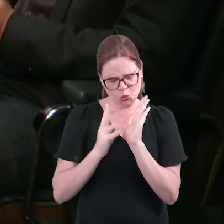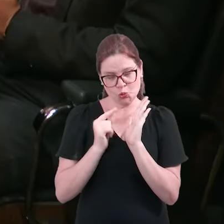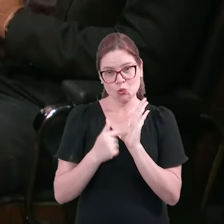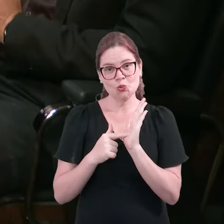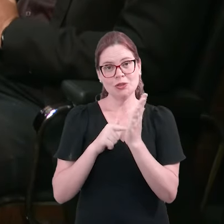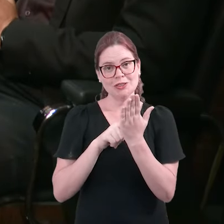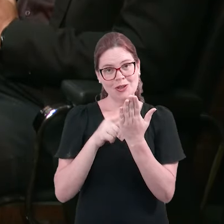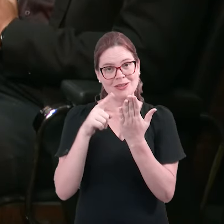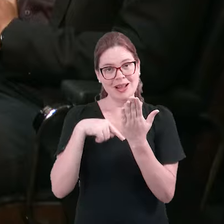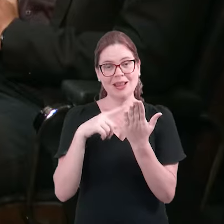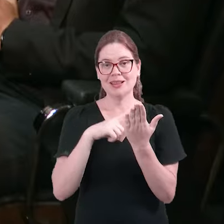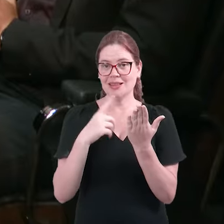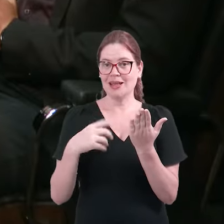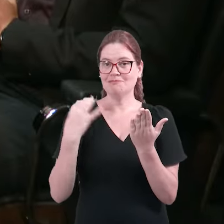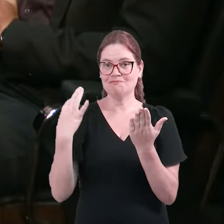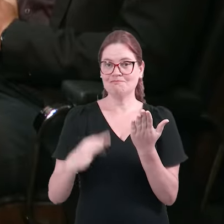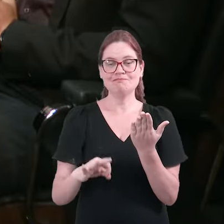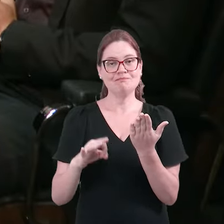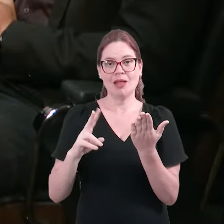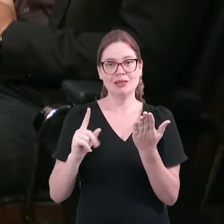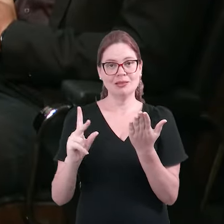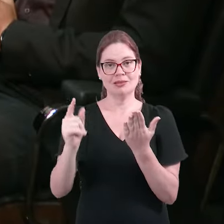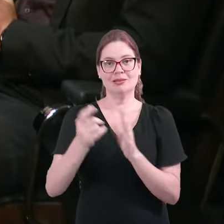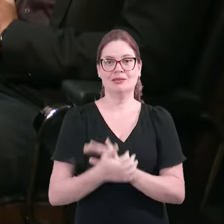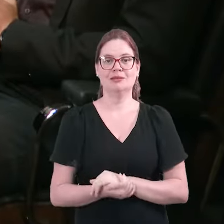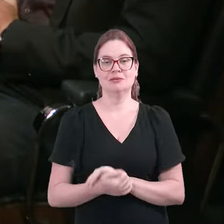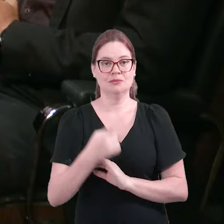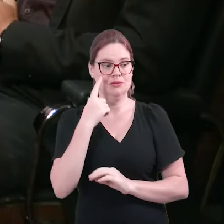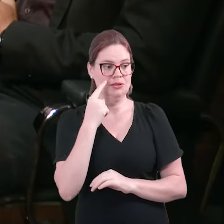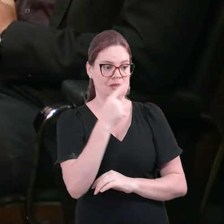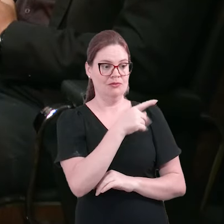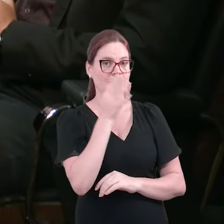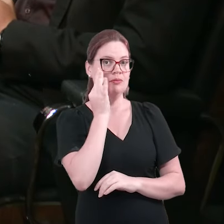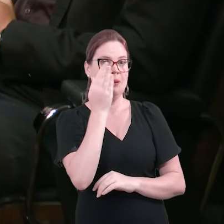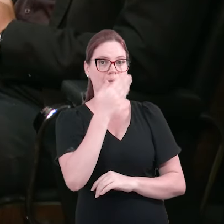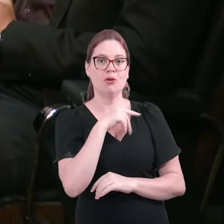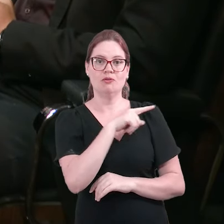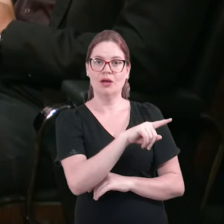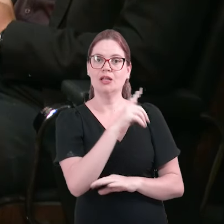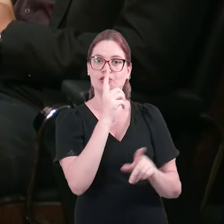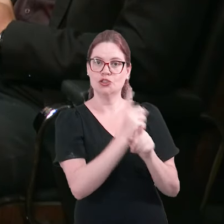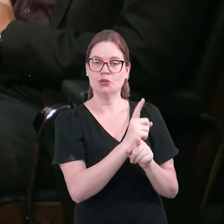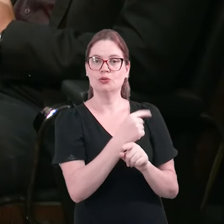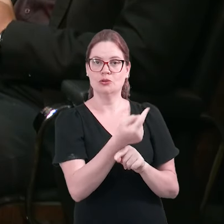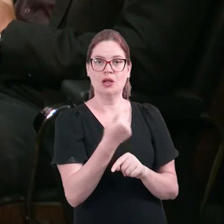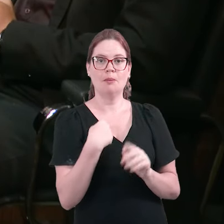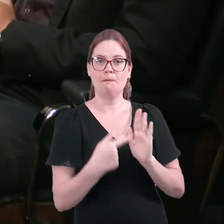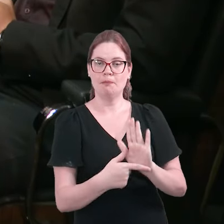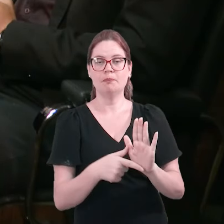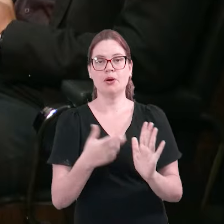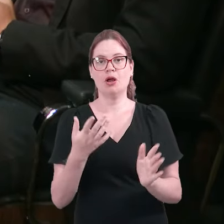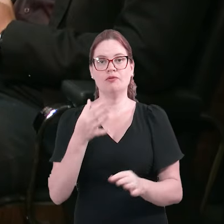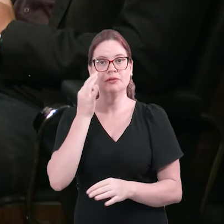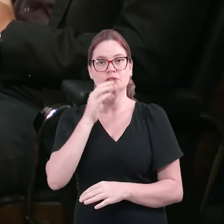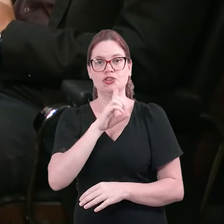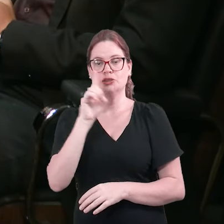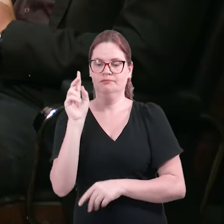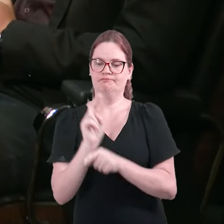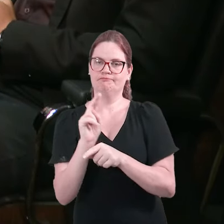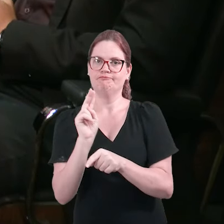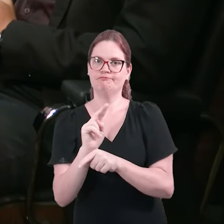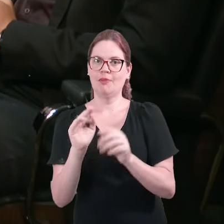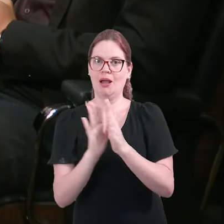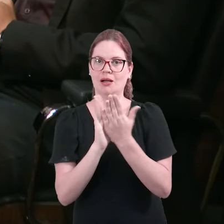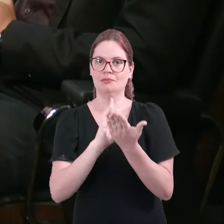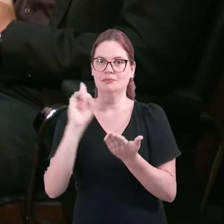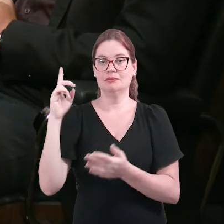que estão descritos nos pergaminhos do Mar Morto é muito, muito grande, entendeu? Mostrando que Deus preservou a sua palavra.